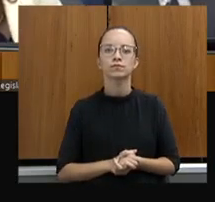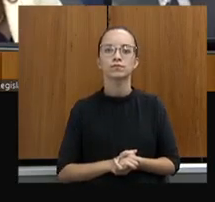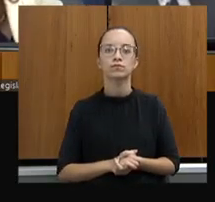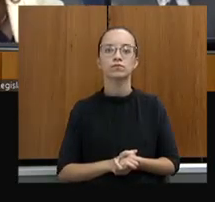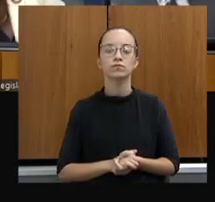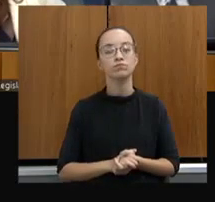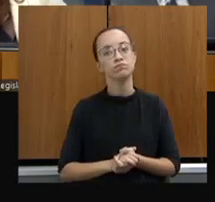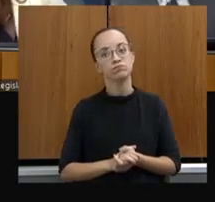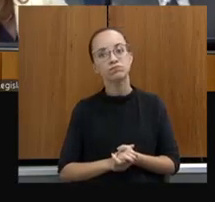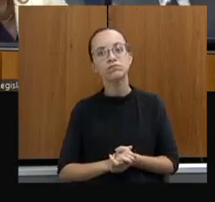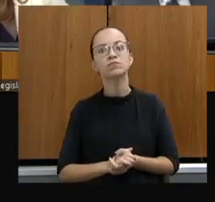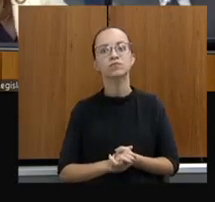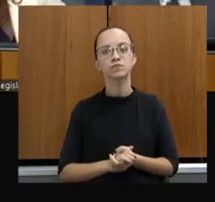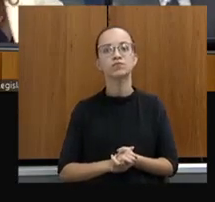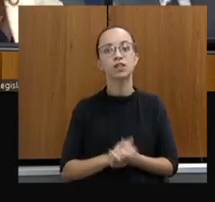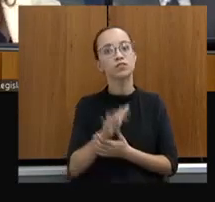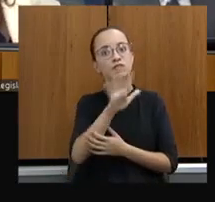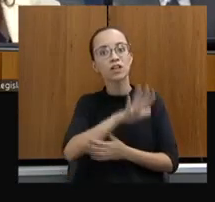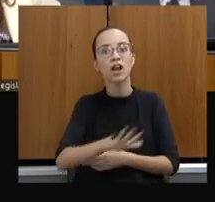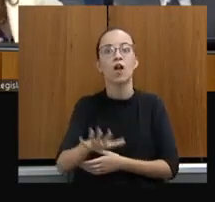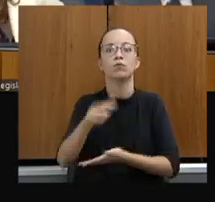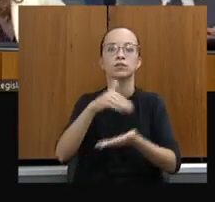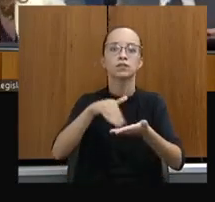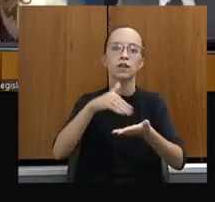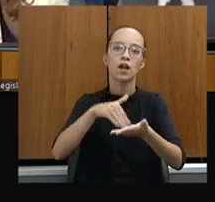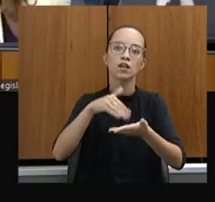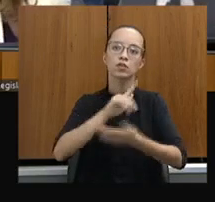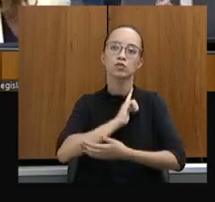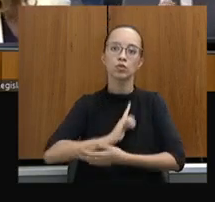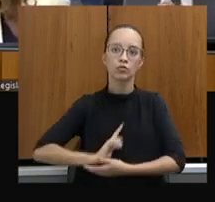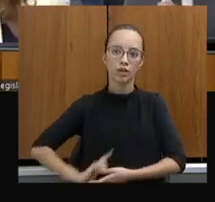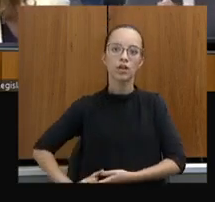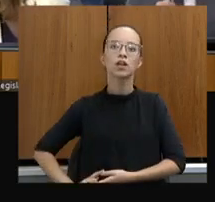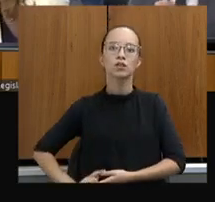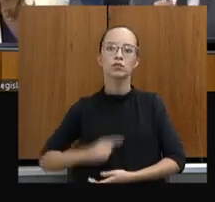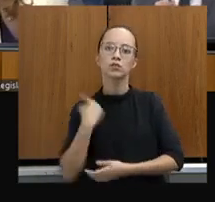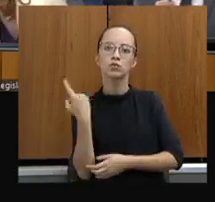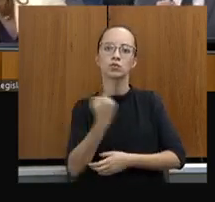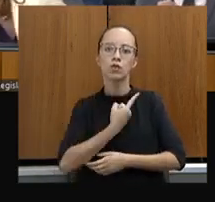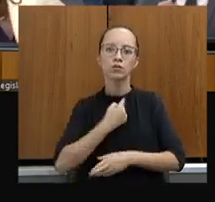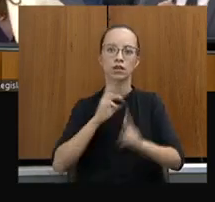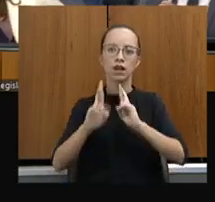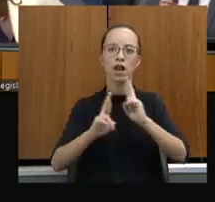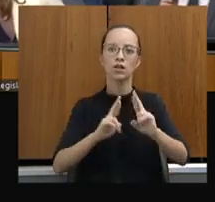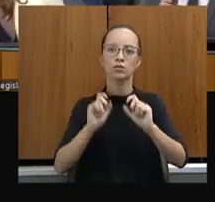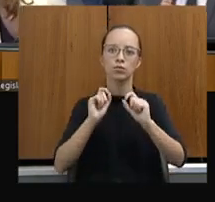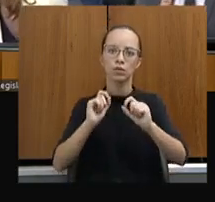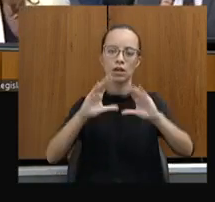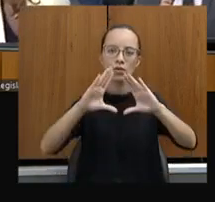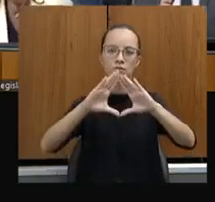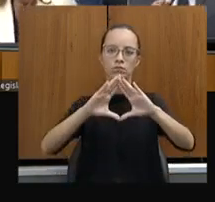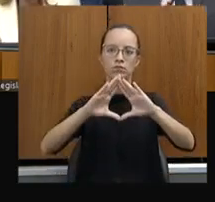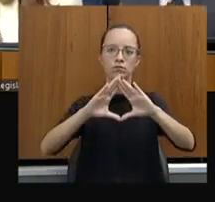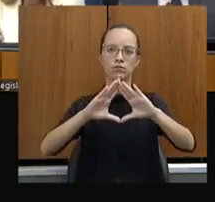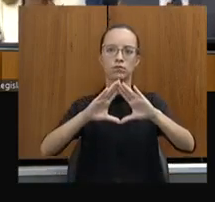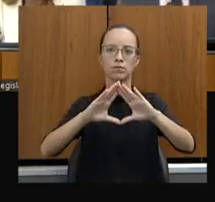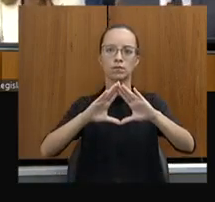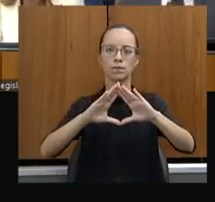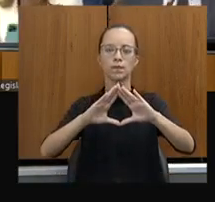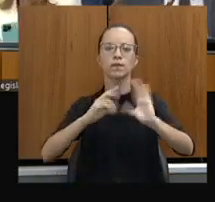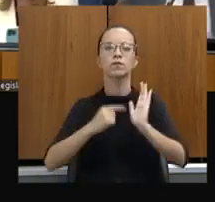de modo geral na Secretaria de governo em si falando até um pouquinho da nossa relação com Assembleia Legislativa